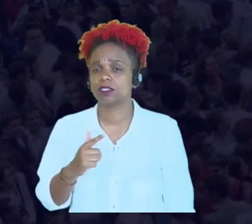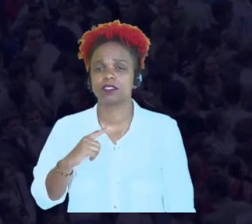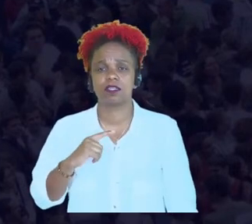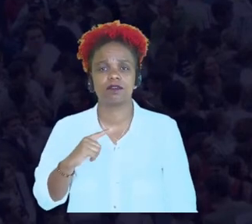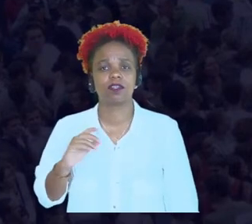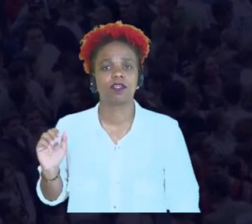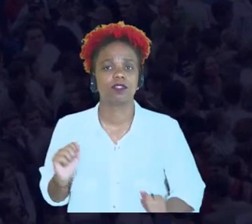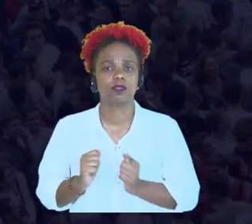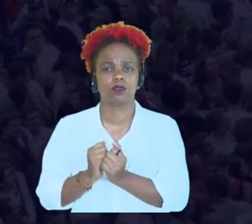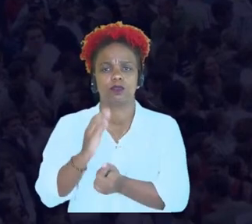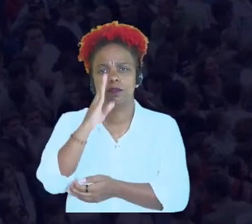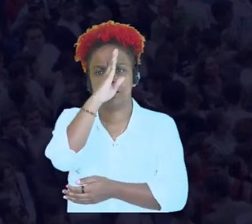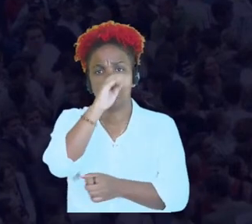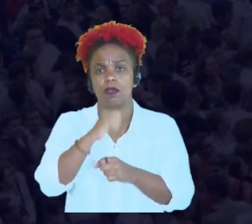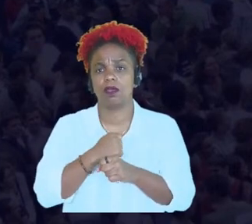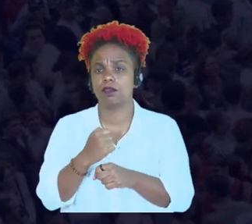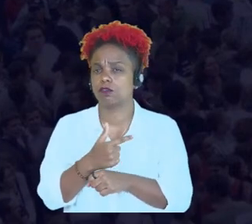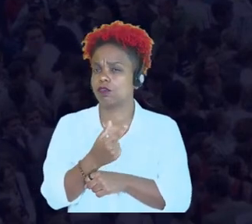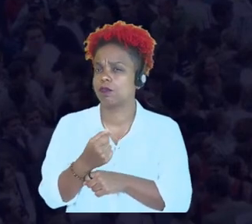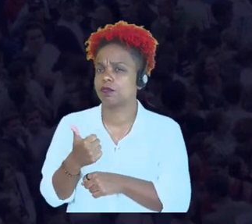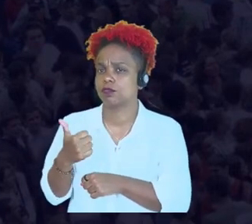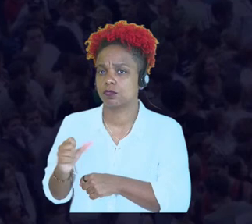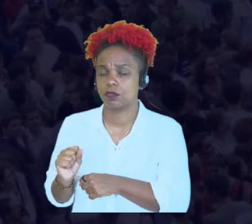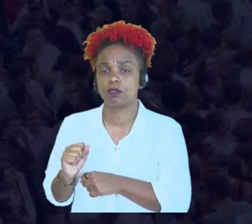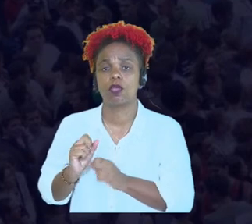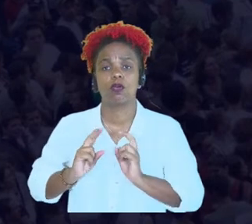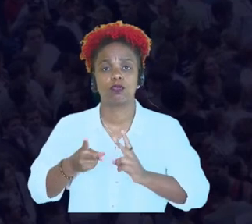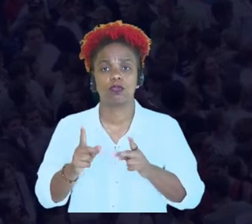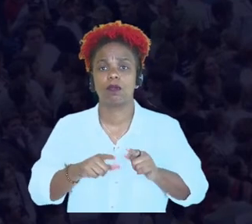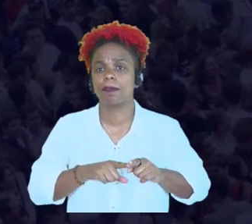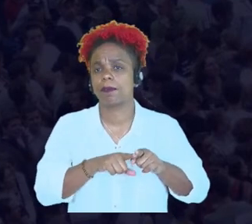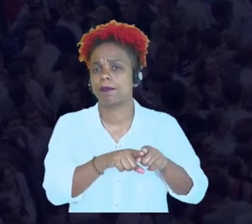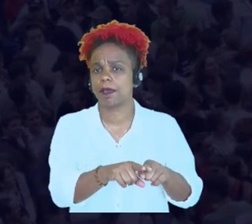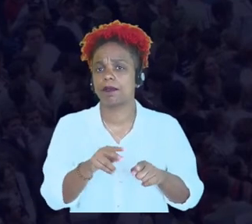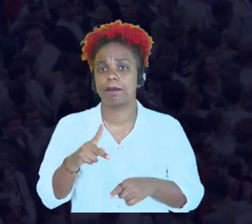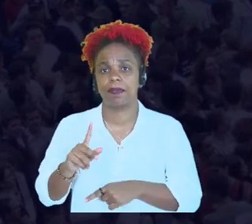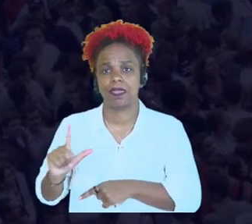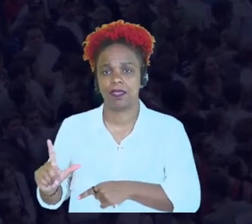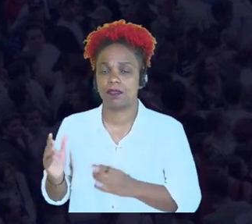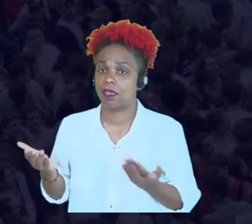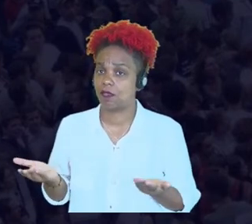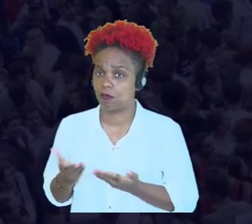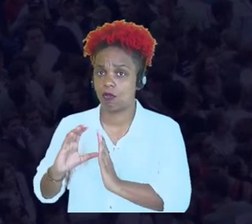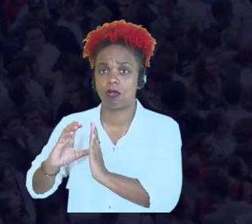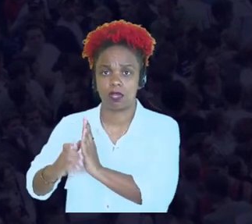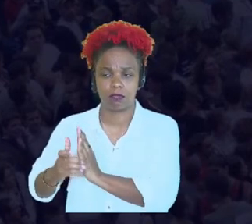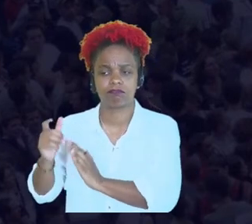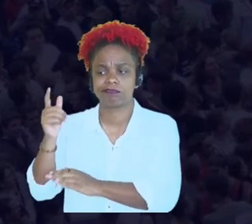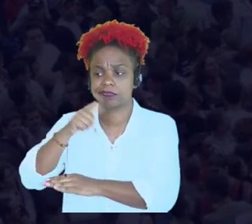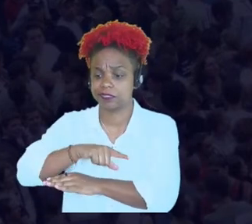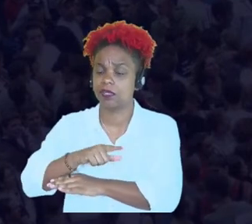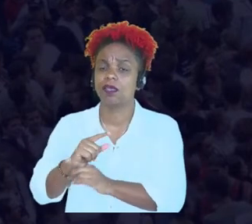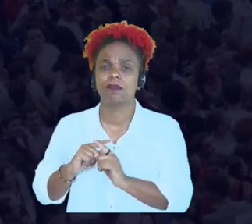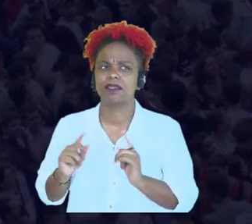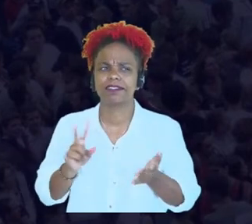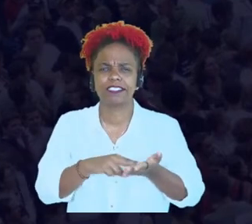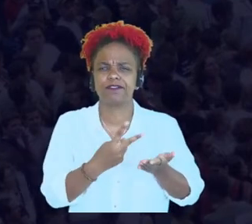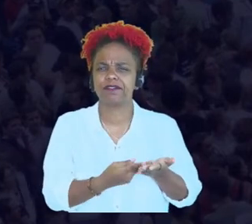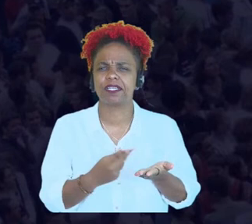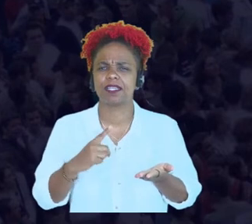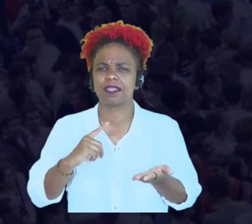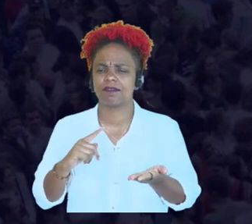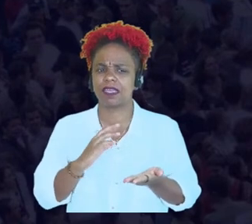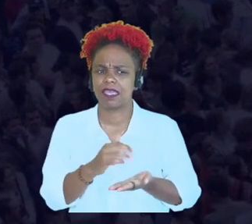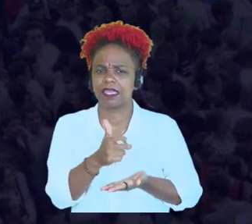Bolsonaro em 2018 continuaram ao seu lado e se reelegeram pelo PL agora. Claro, não significa que só esses